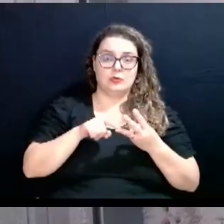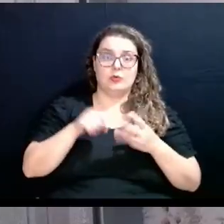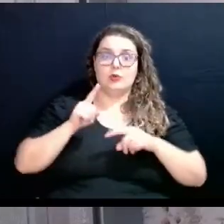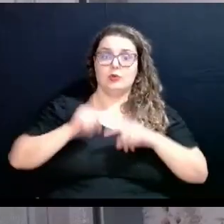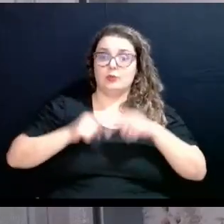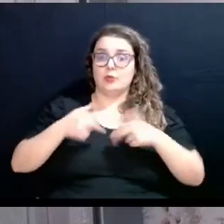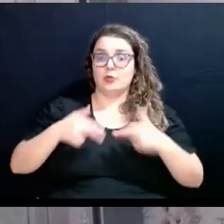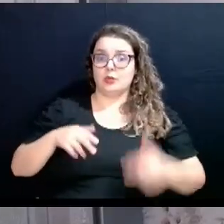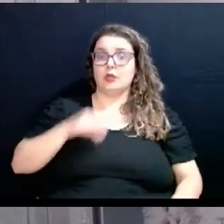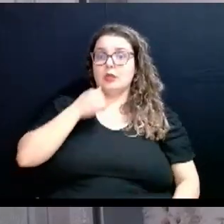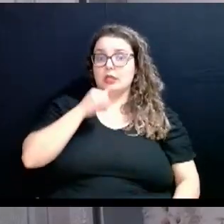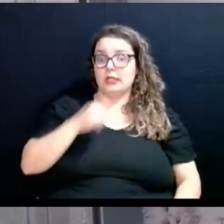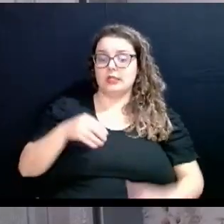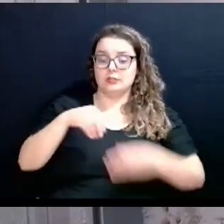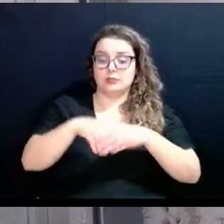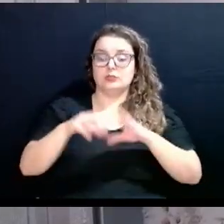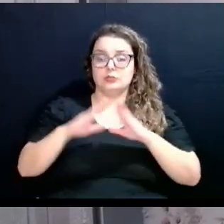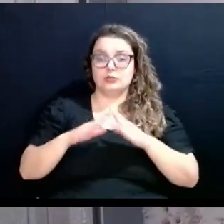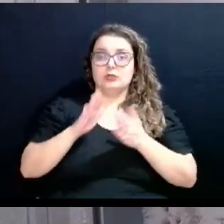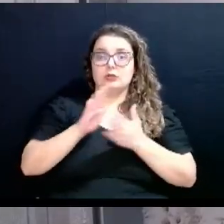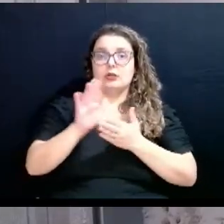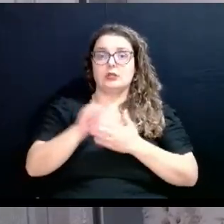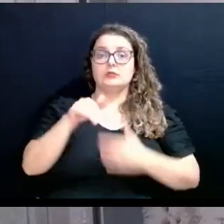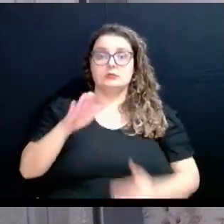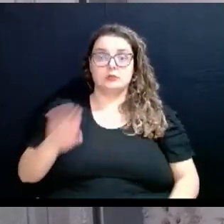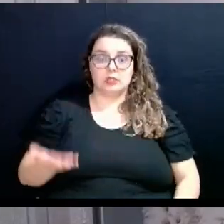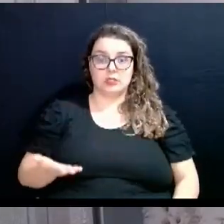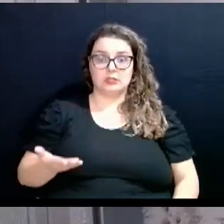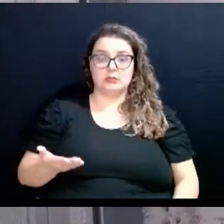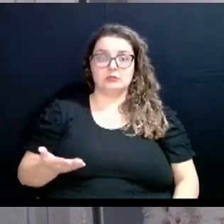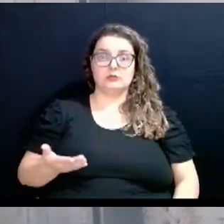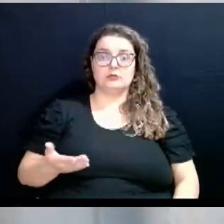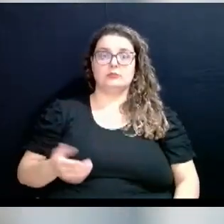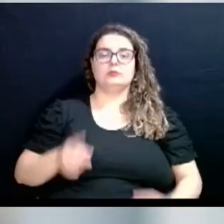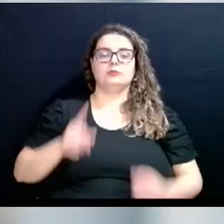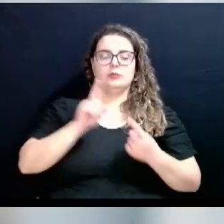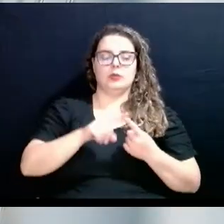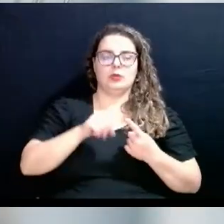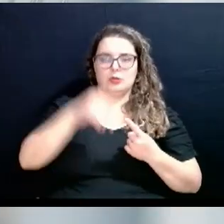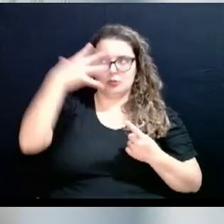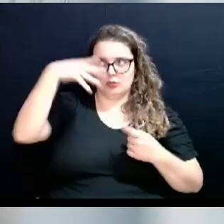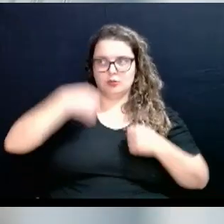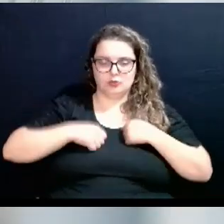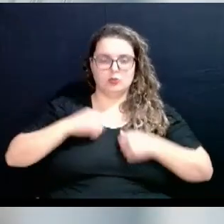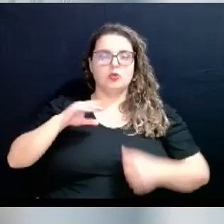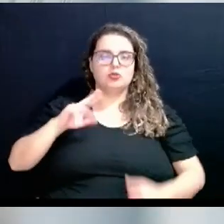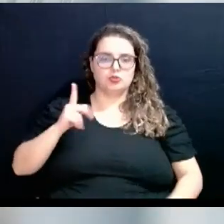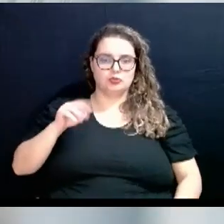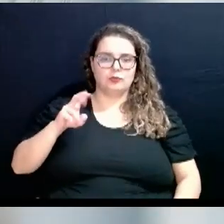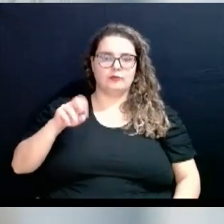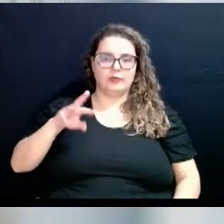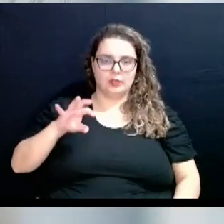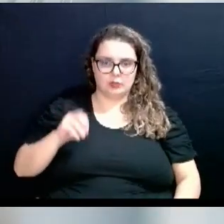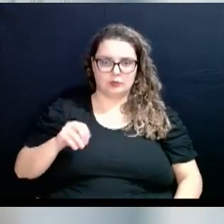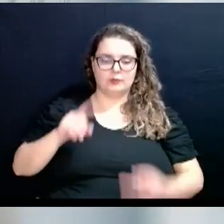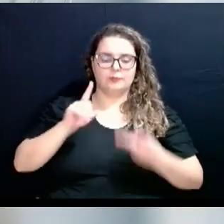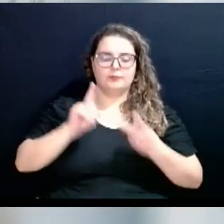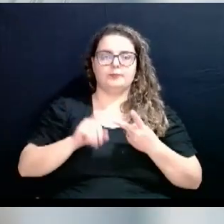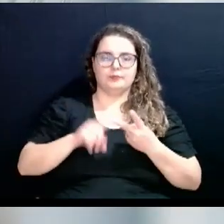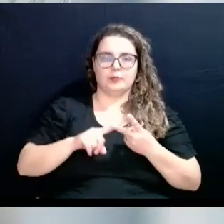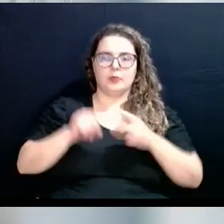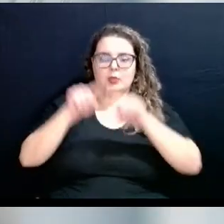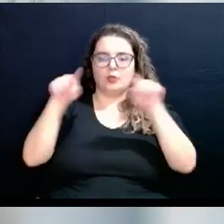3 produtos eletrodomésticos que mais consomem? Na sequência são o chuveiro elétrico, que é o que mais